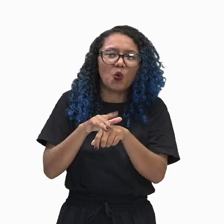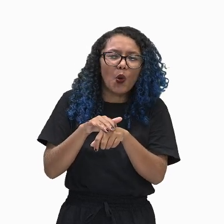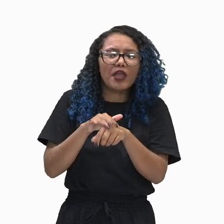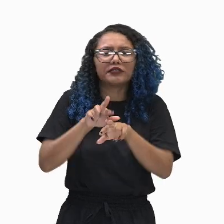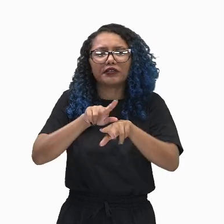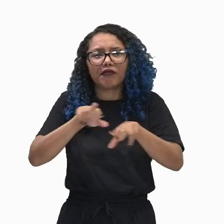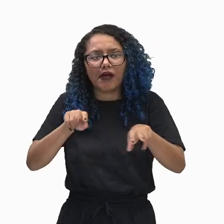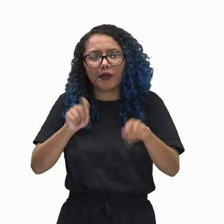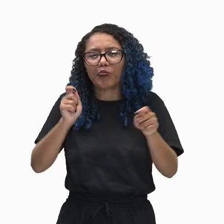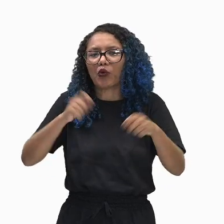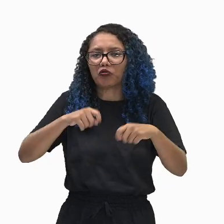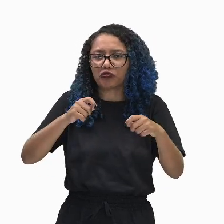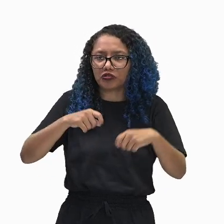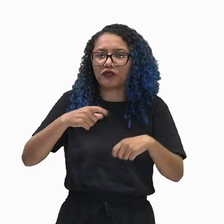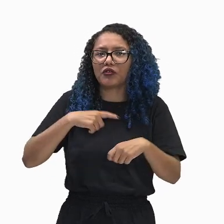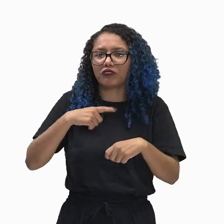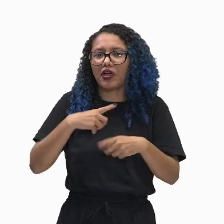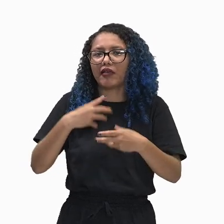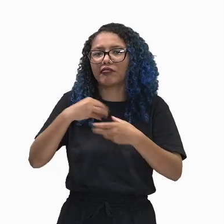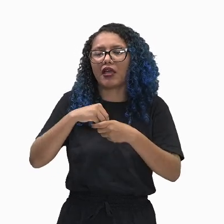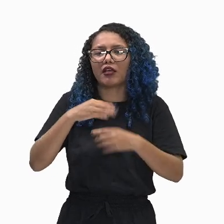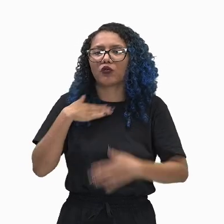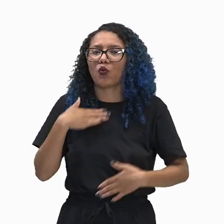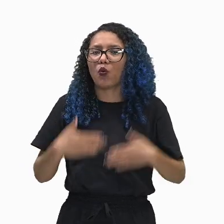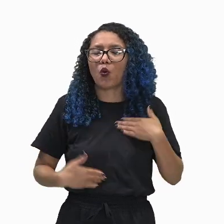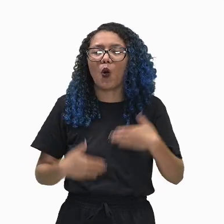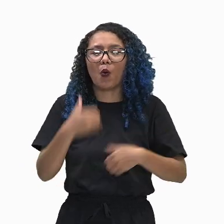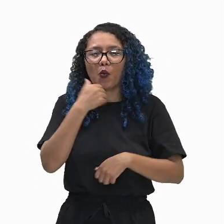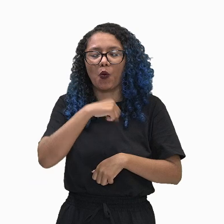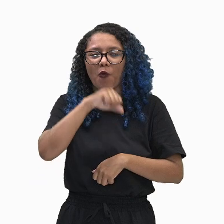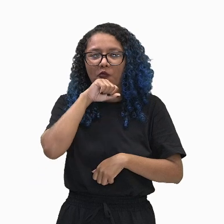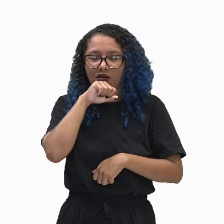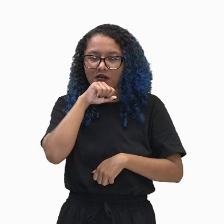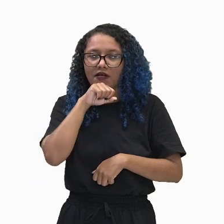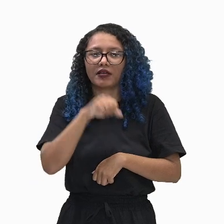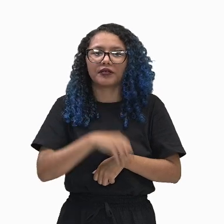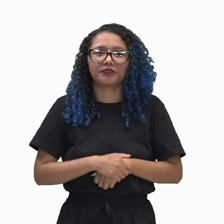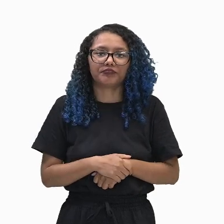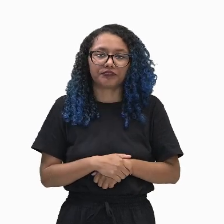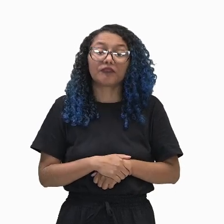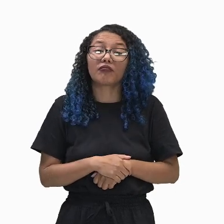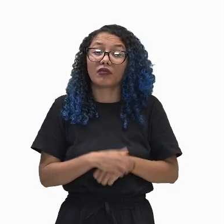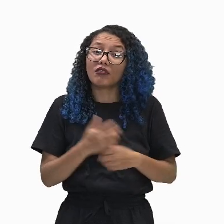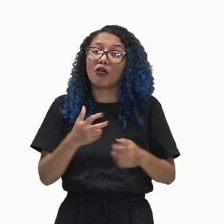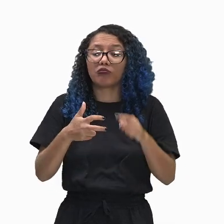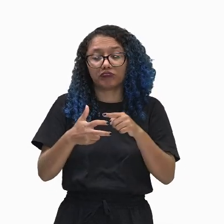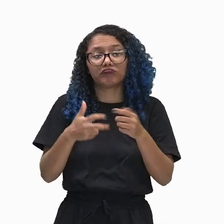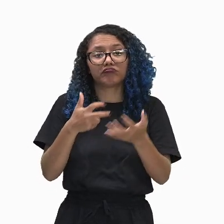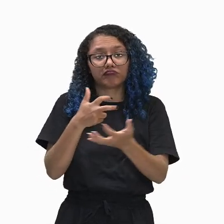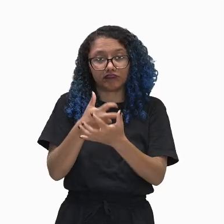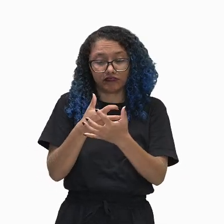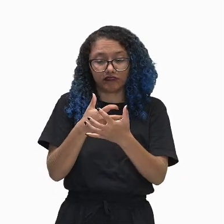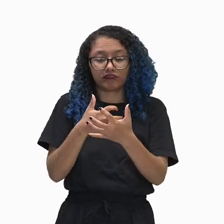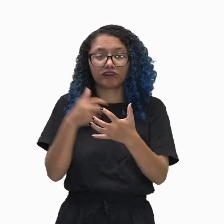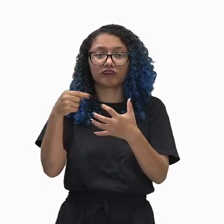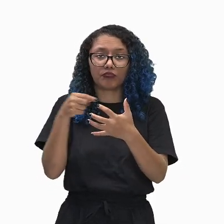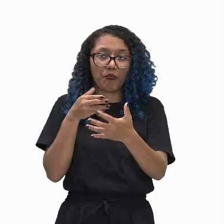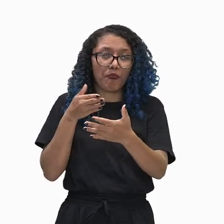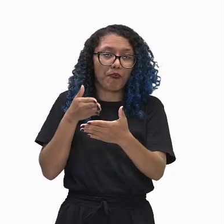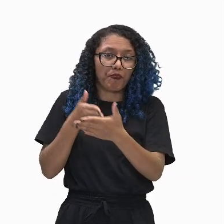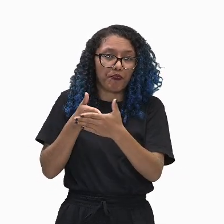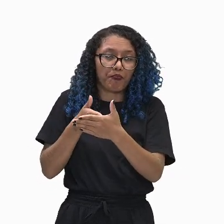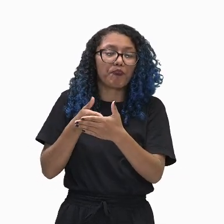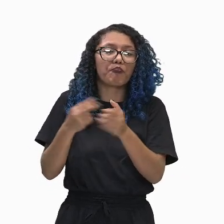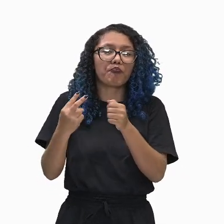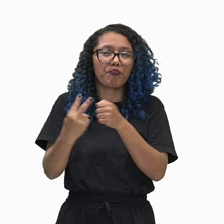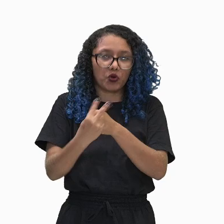na circulação materna. Isso pode ocorrer, então a placenta ela tem essa função também de proteção. Produção de